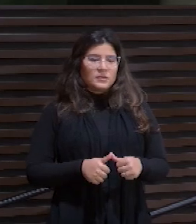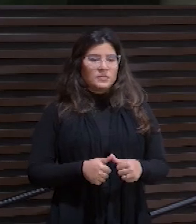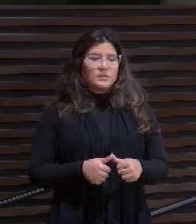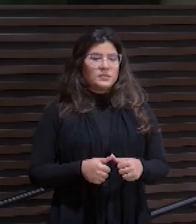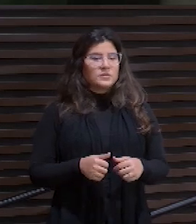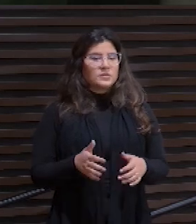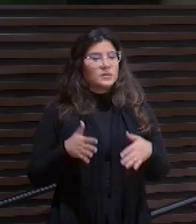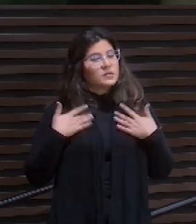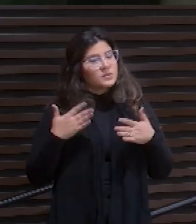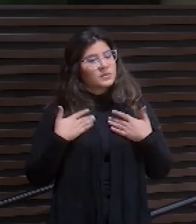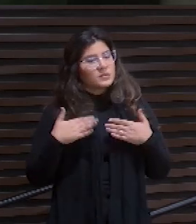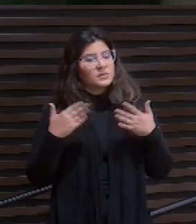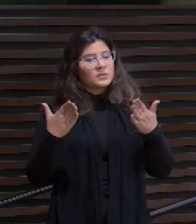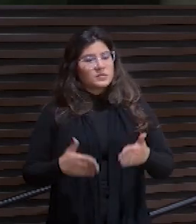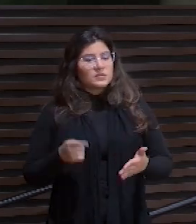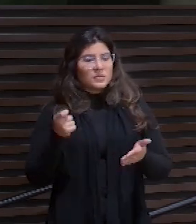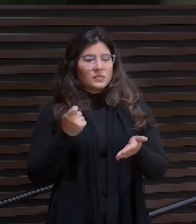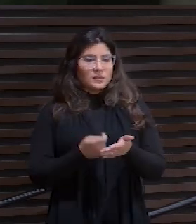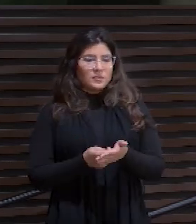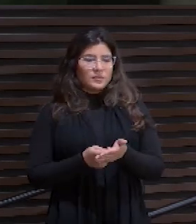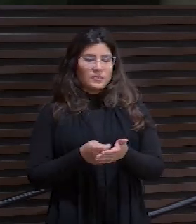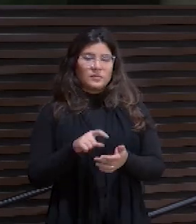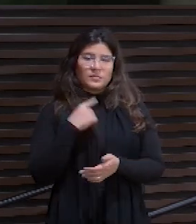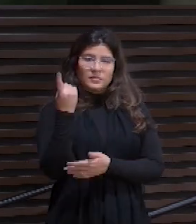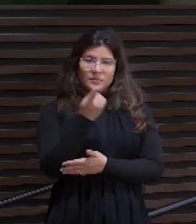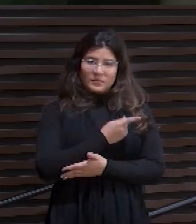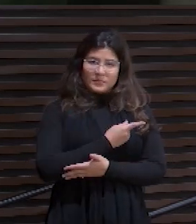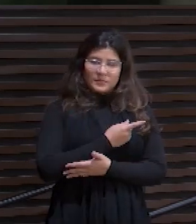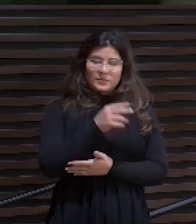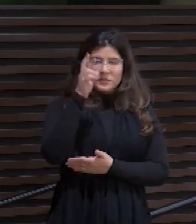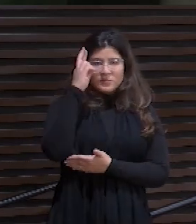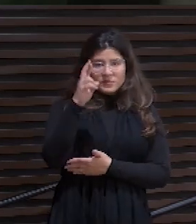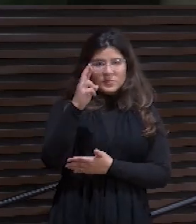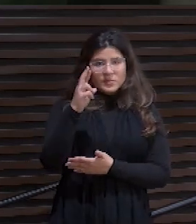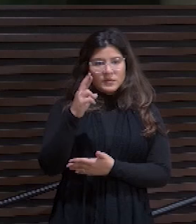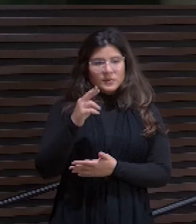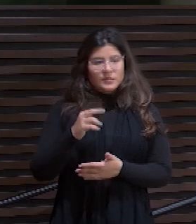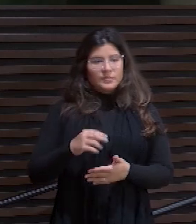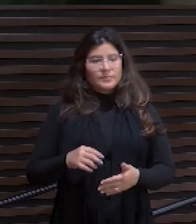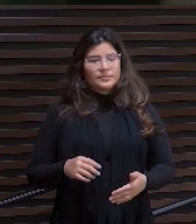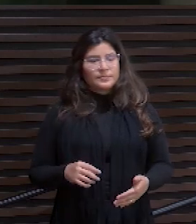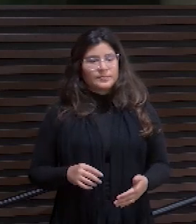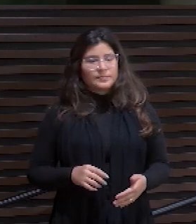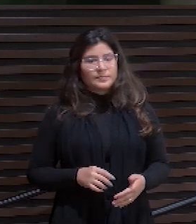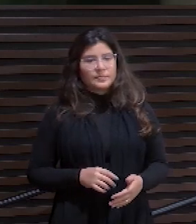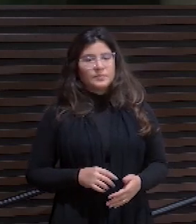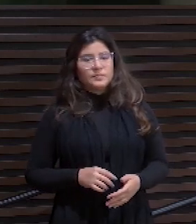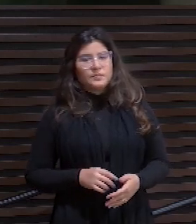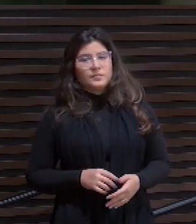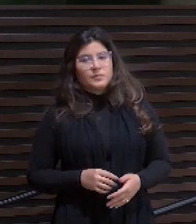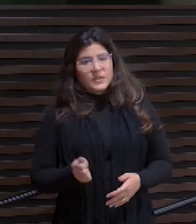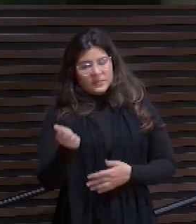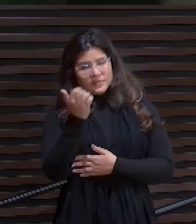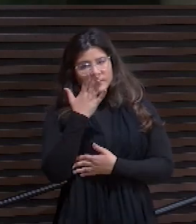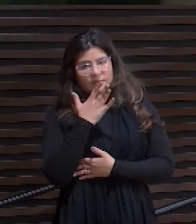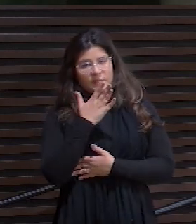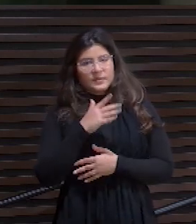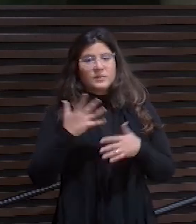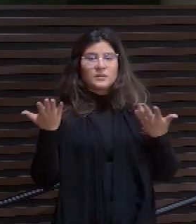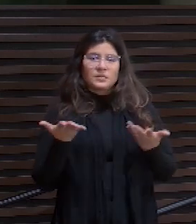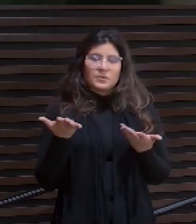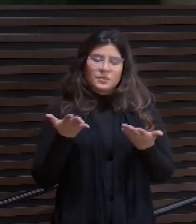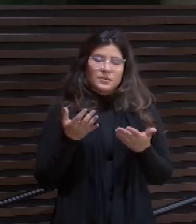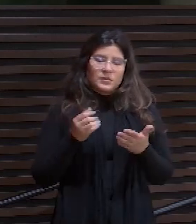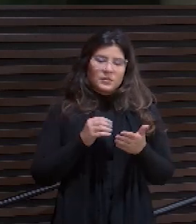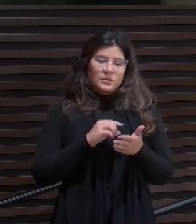cumpriu em nós? Então, que o Senhor trate conosco em relação a isso também. Vamos observar agora o versículo 35 do nosso texto,